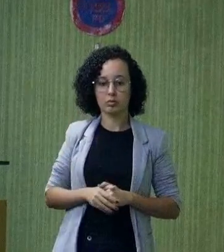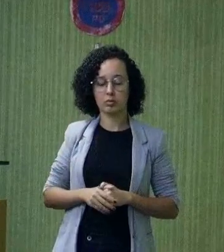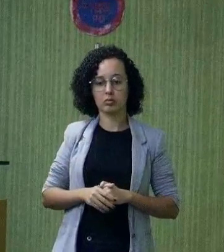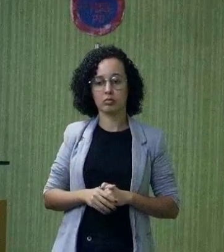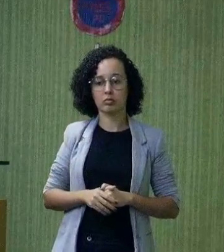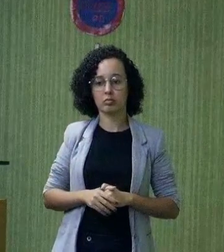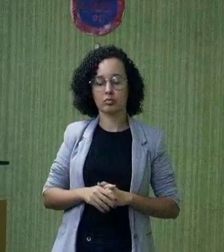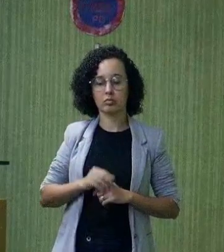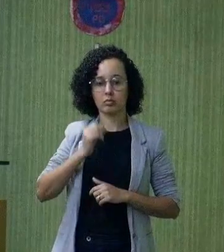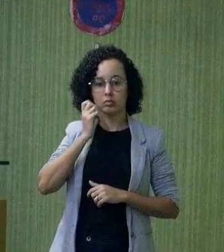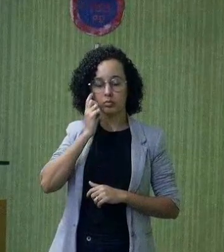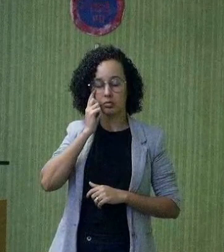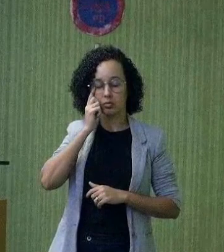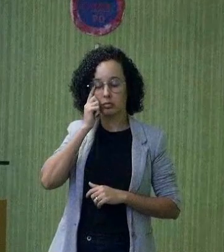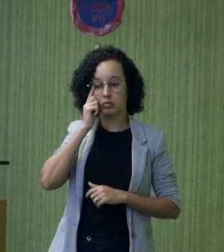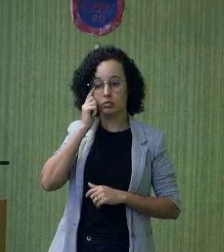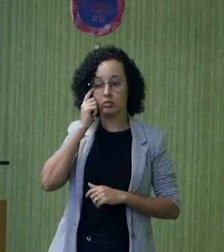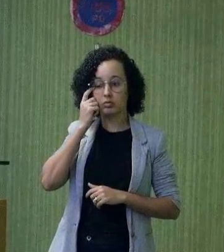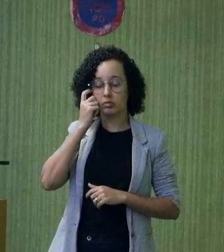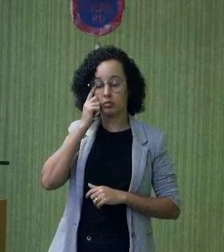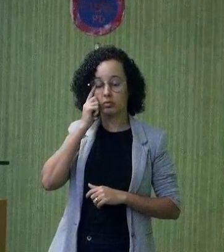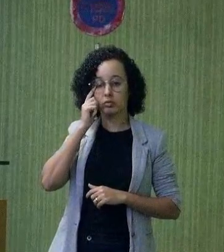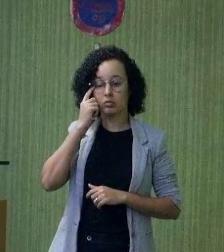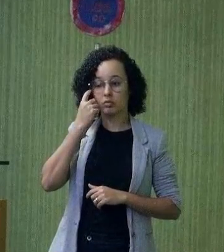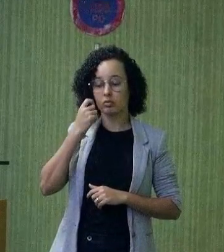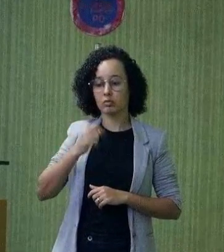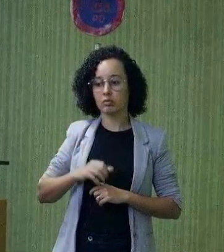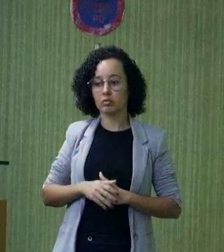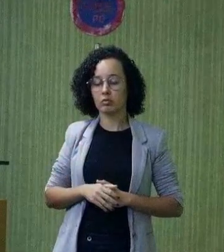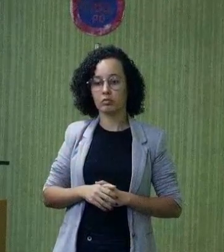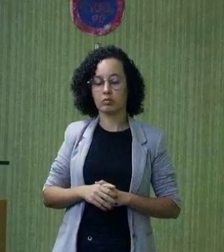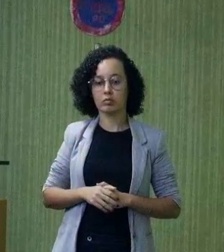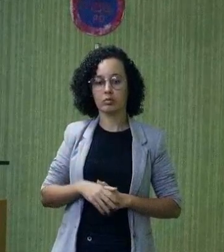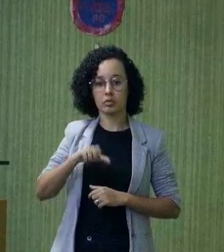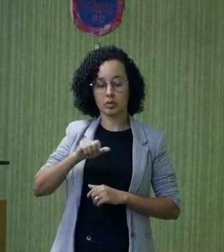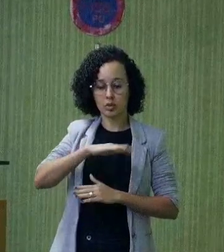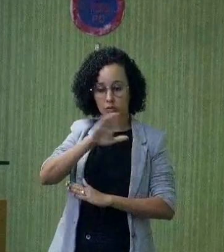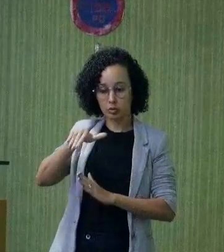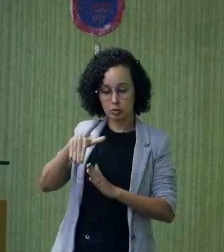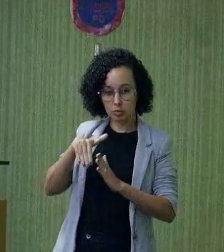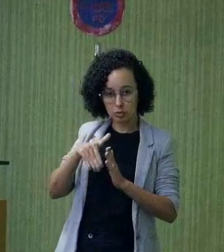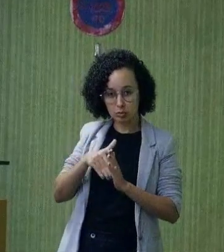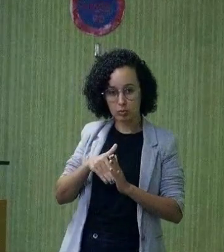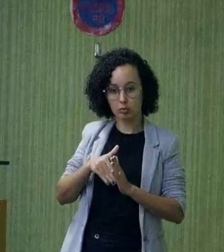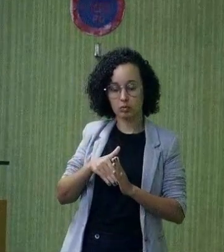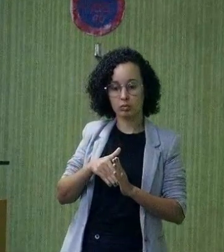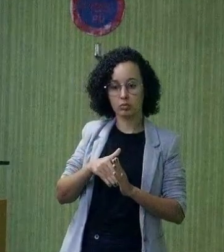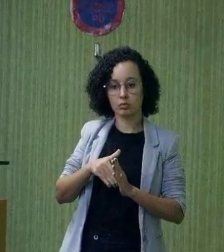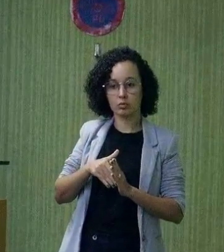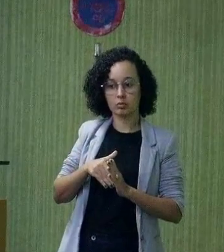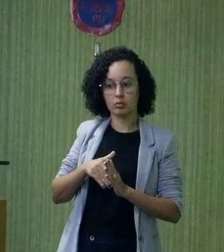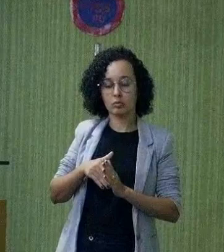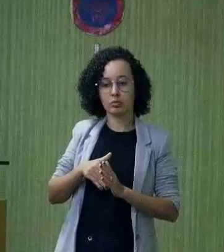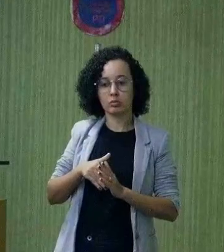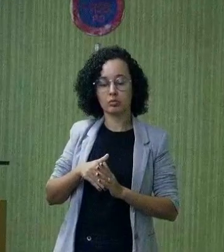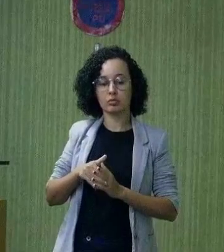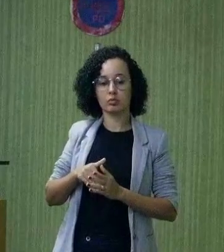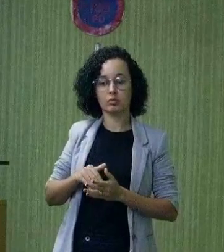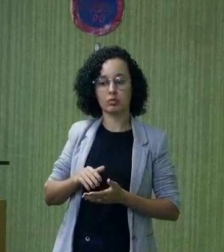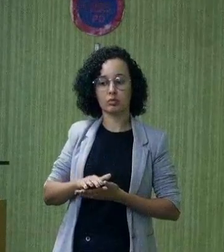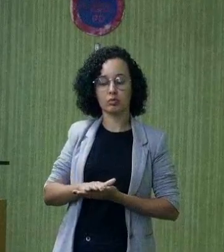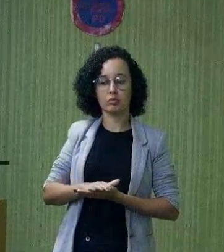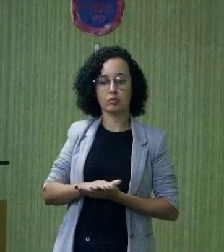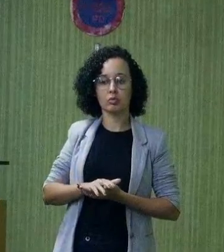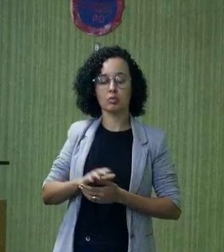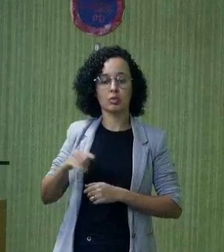aquela situação né se tudo é imprescindível e relevante nada é imprescindível e